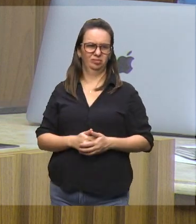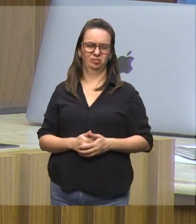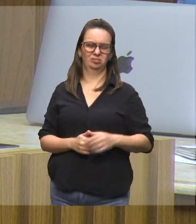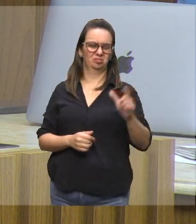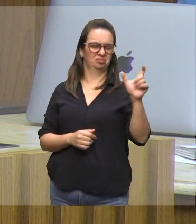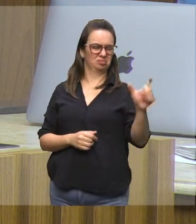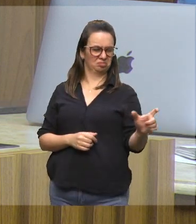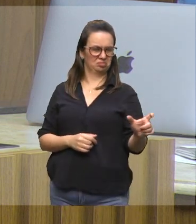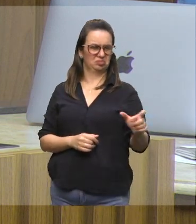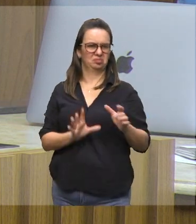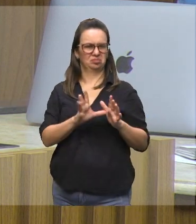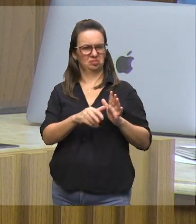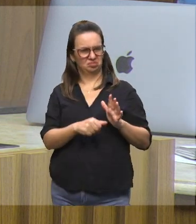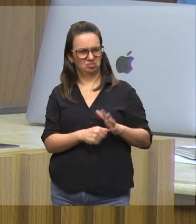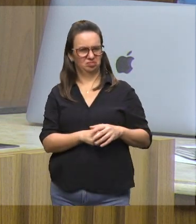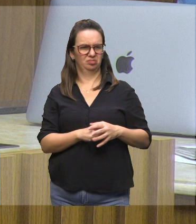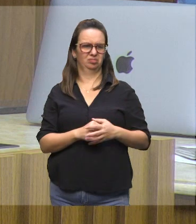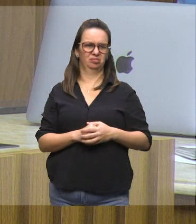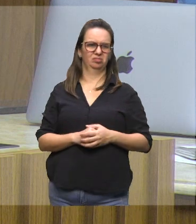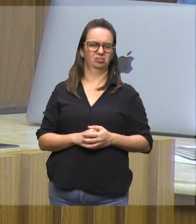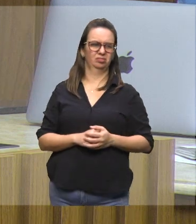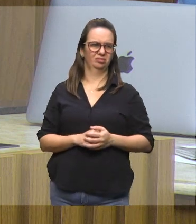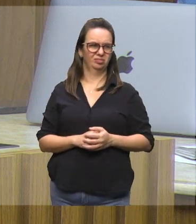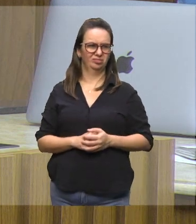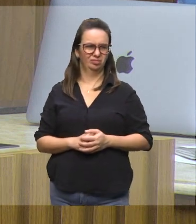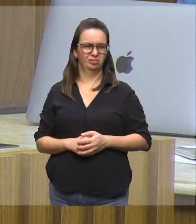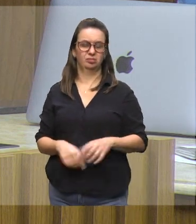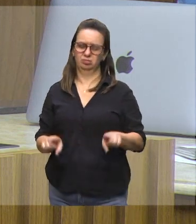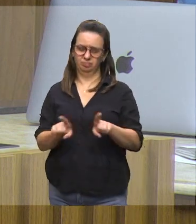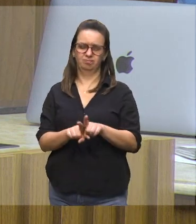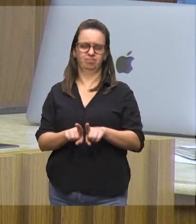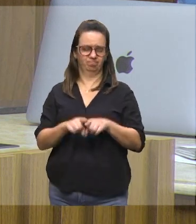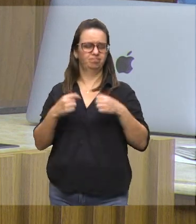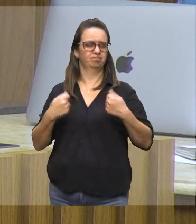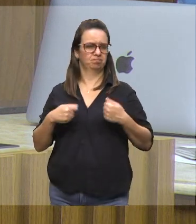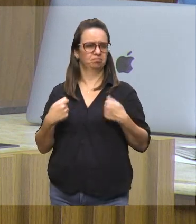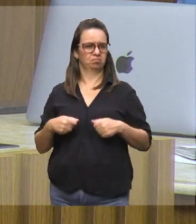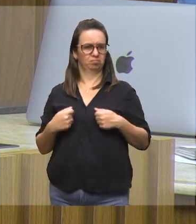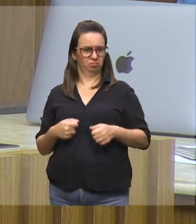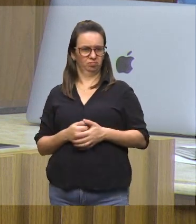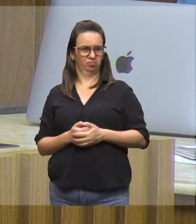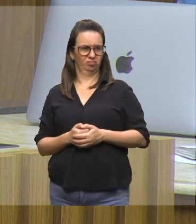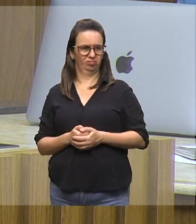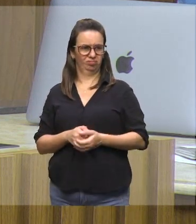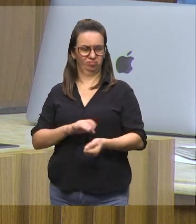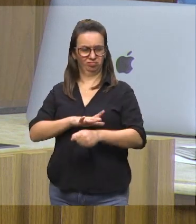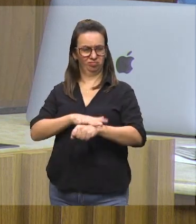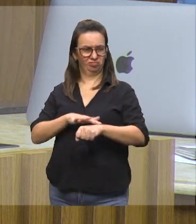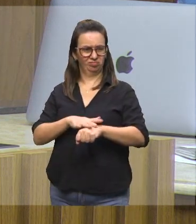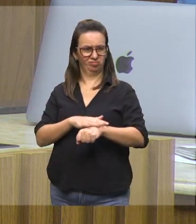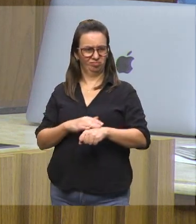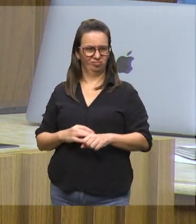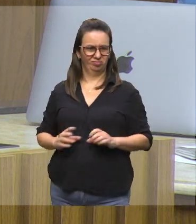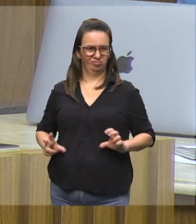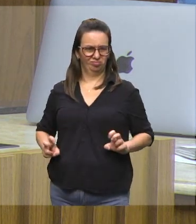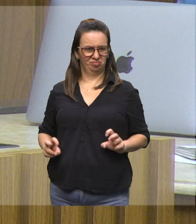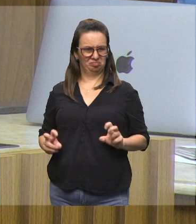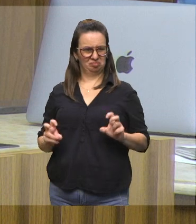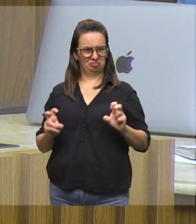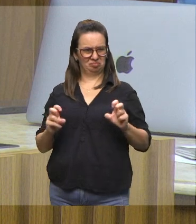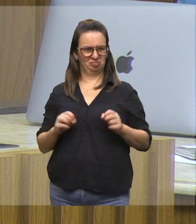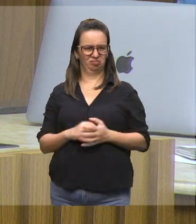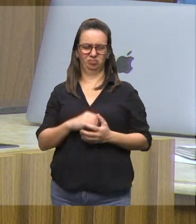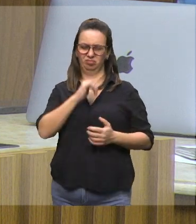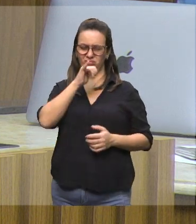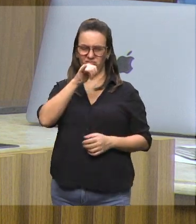tem que falar disso, daquilo. Mas não, é disso que nós temos que falar. Porque quando falamos da doença câncer, nós temos que falar do câncer. Ah,